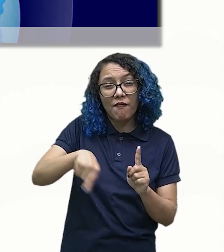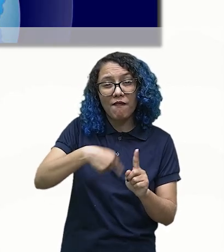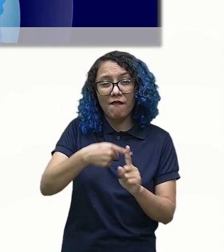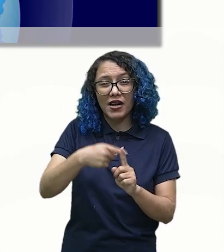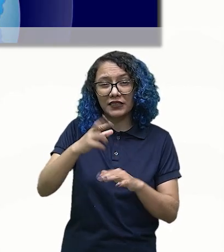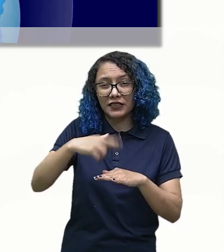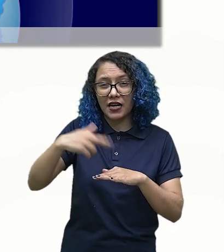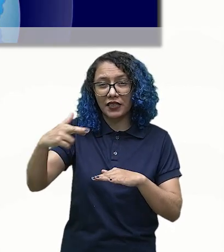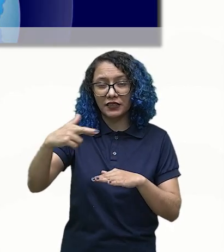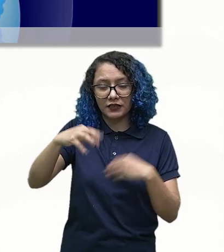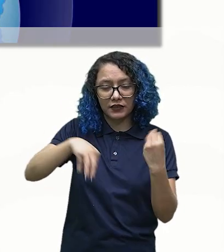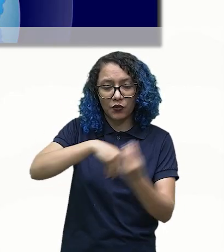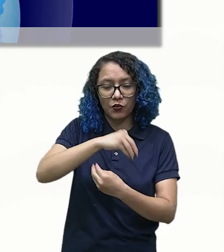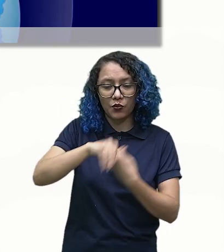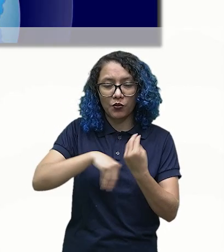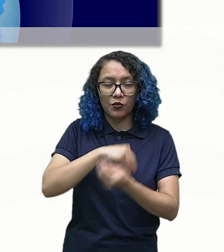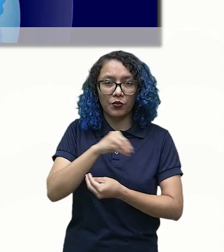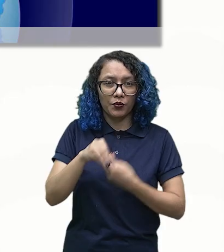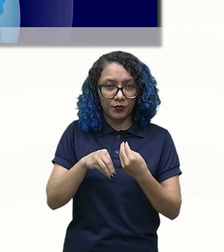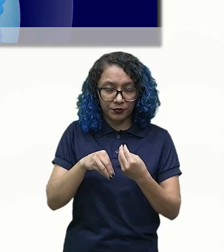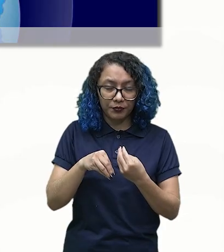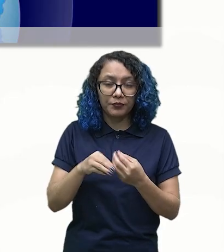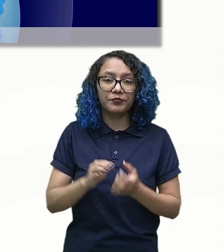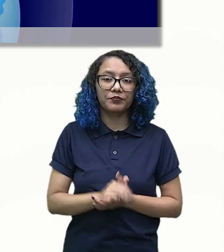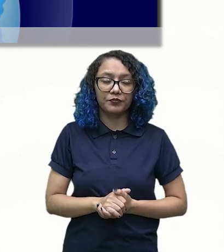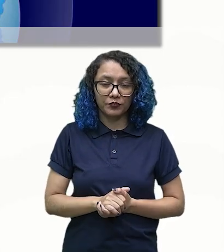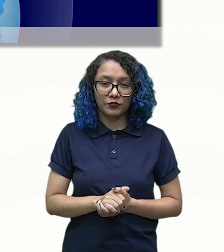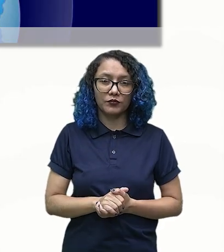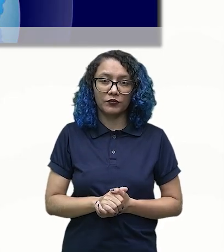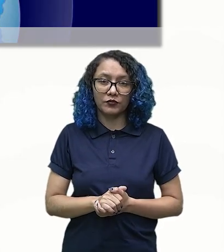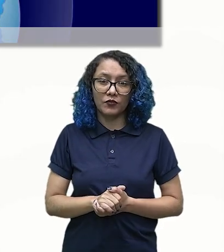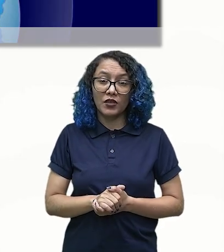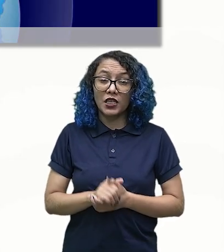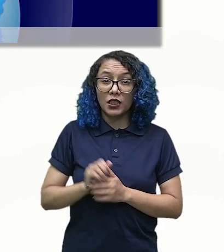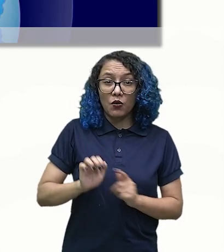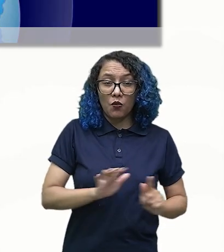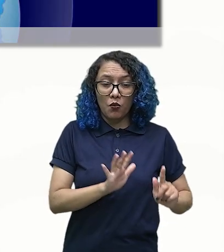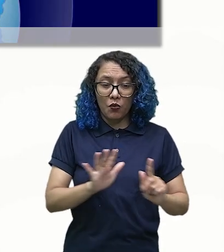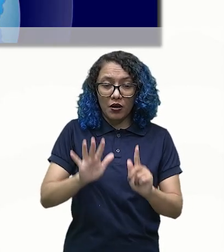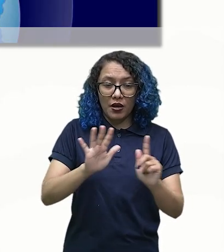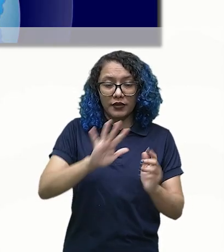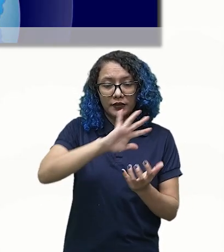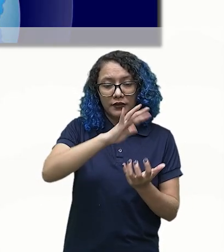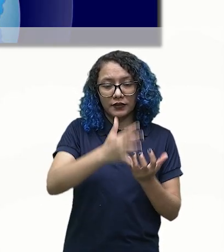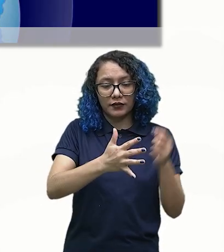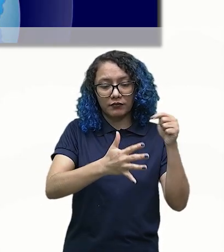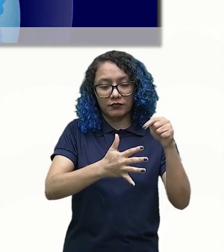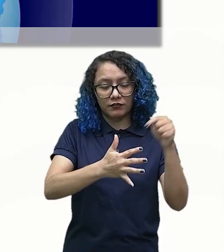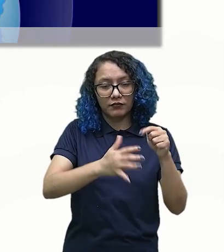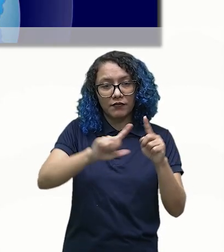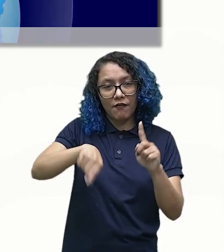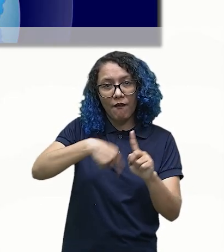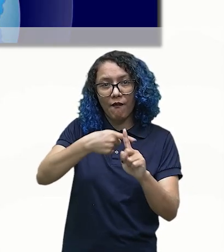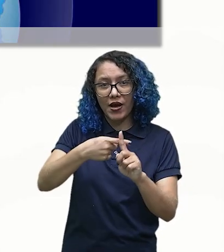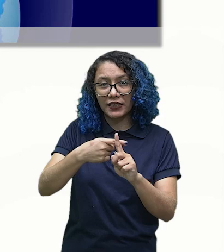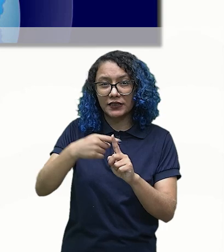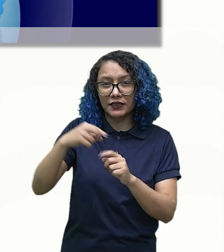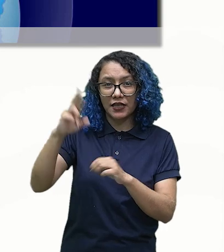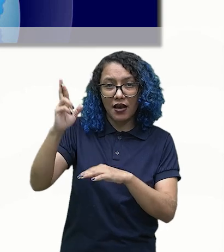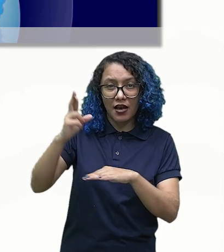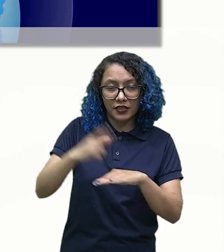solar. Vejam vocês. Então, a interação desses gases da atmosfera mais a radiação